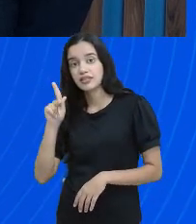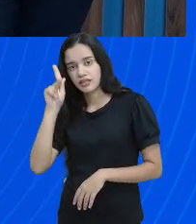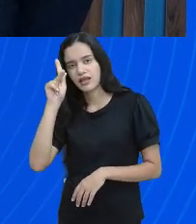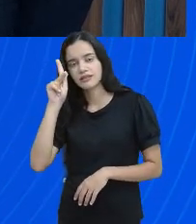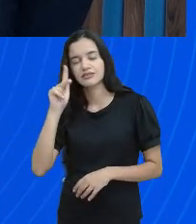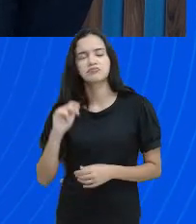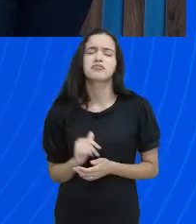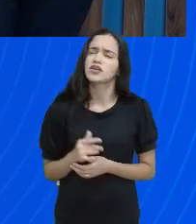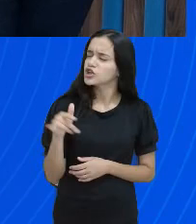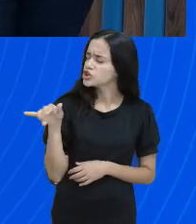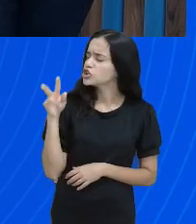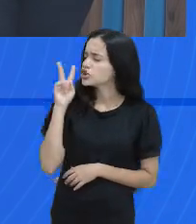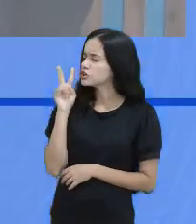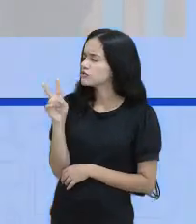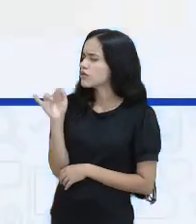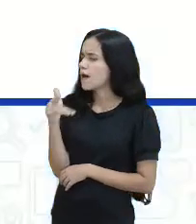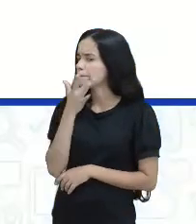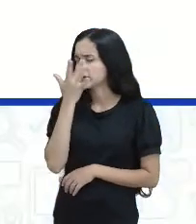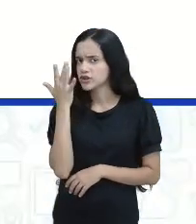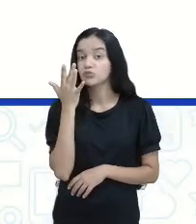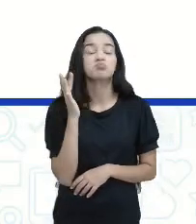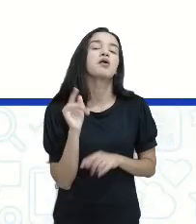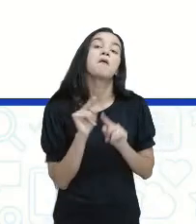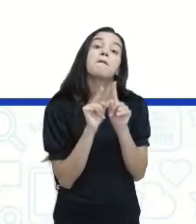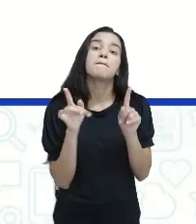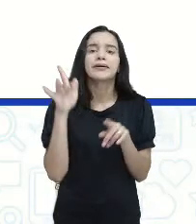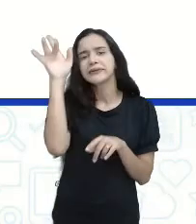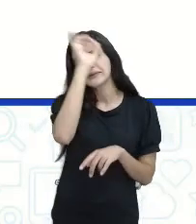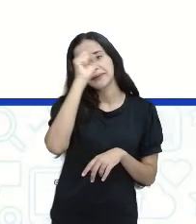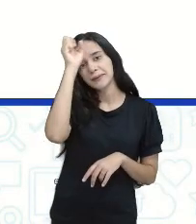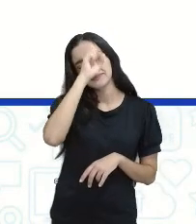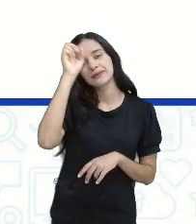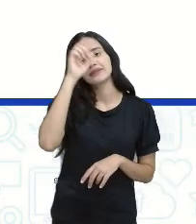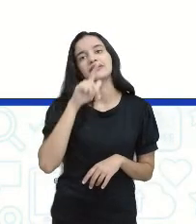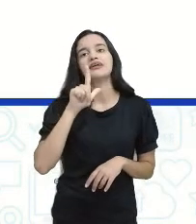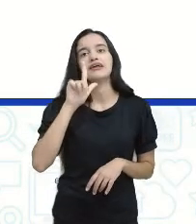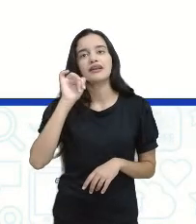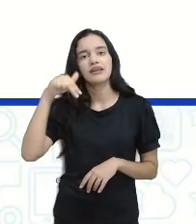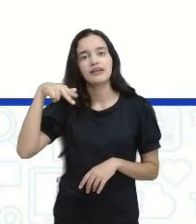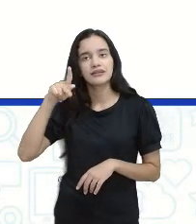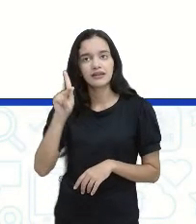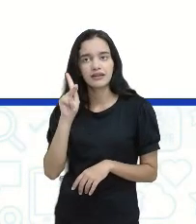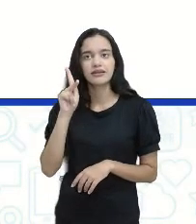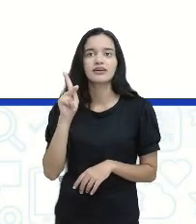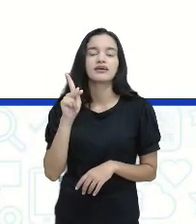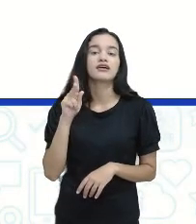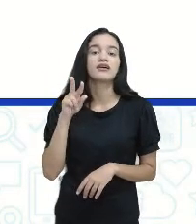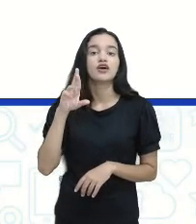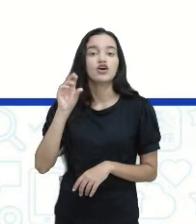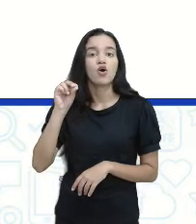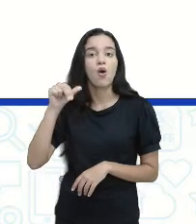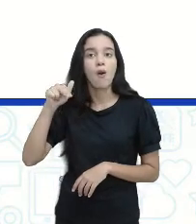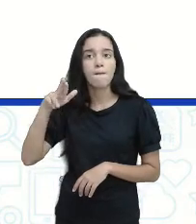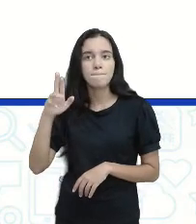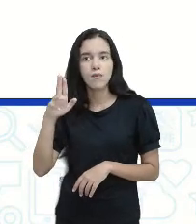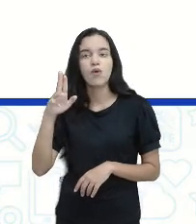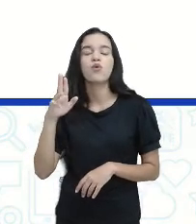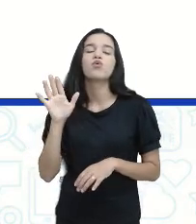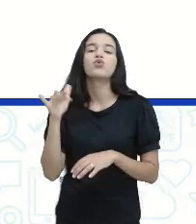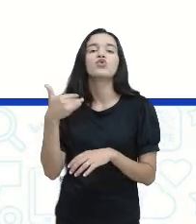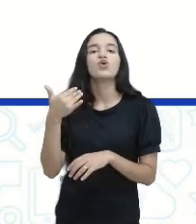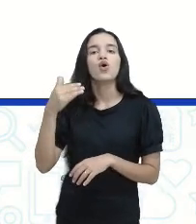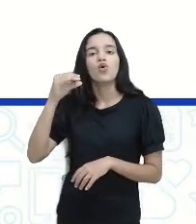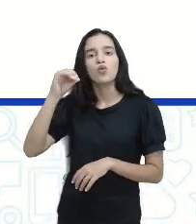prof? Não. Nem eu. Mas eu aprendi assim, então, ó, Linac roubou o césio